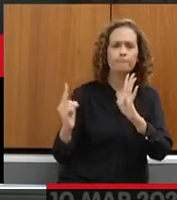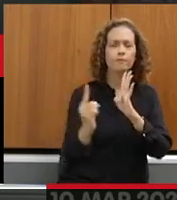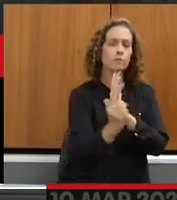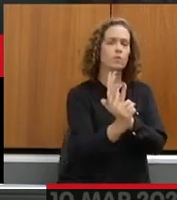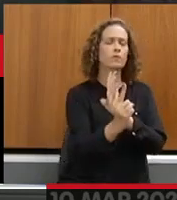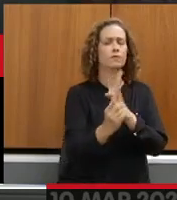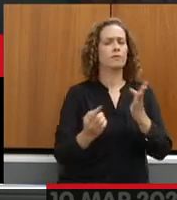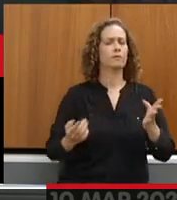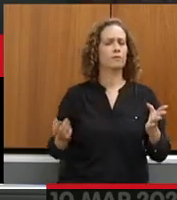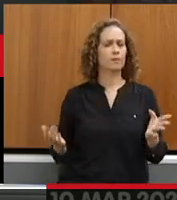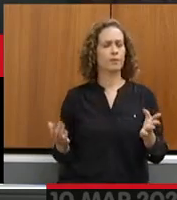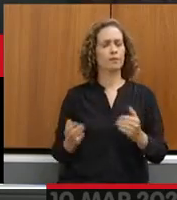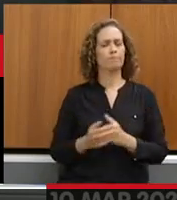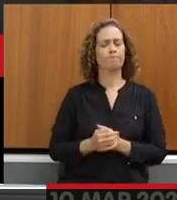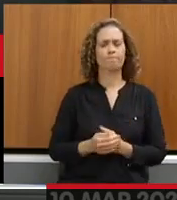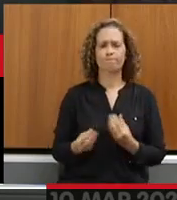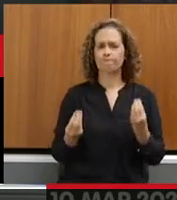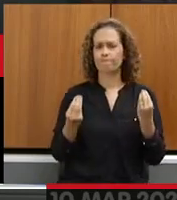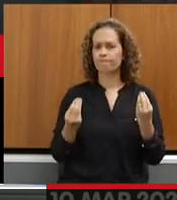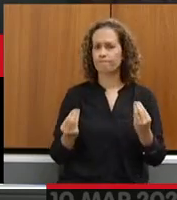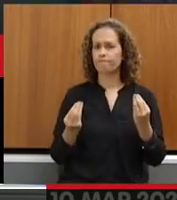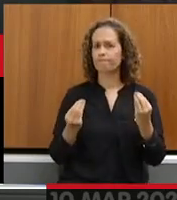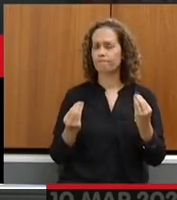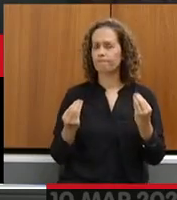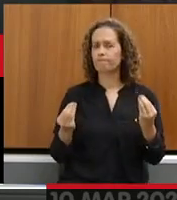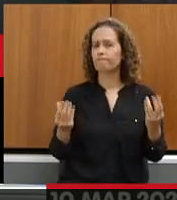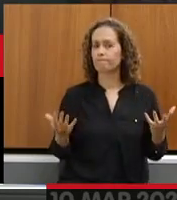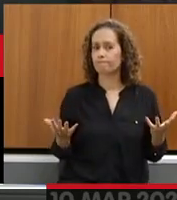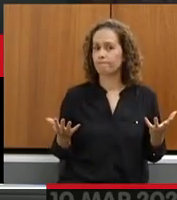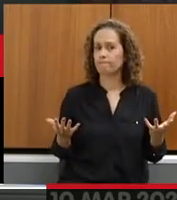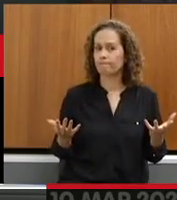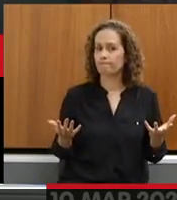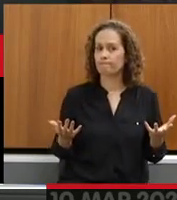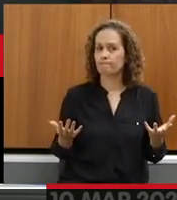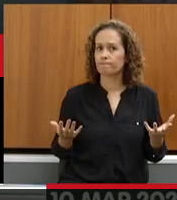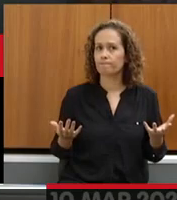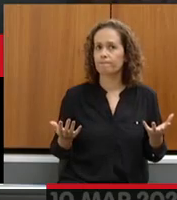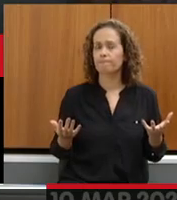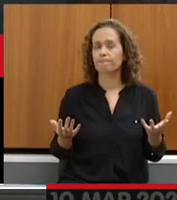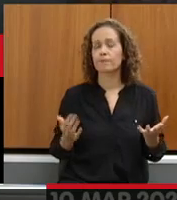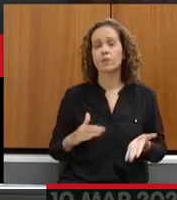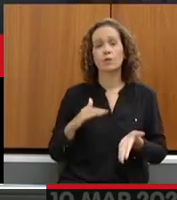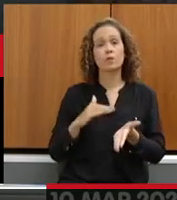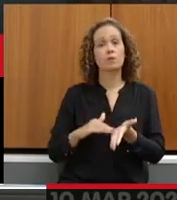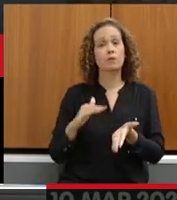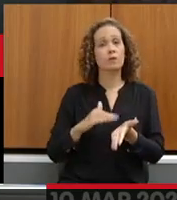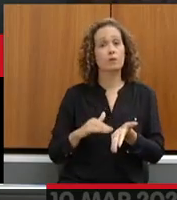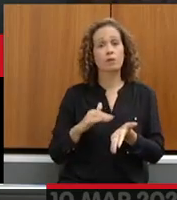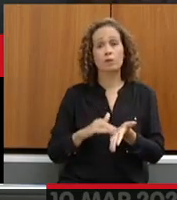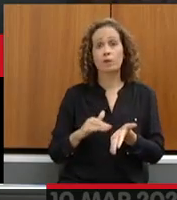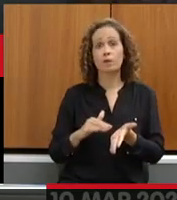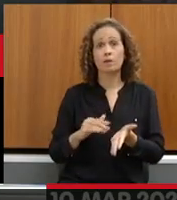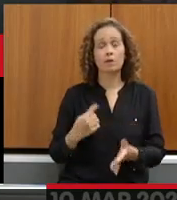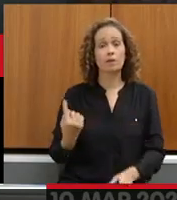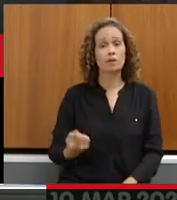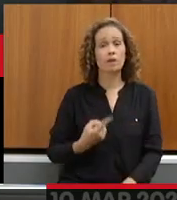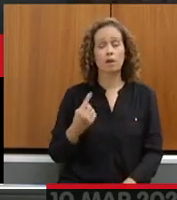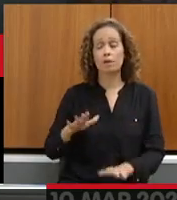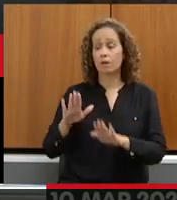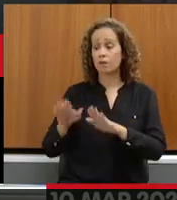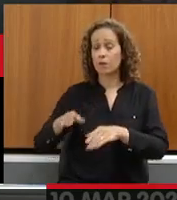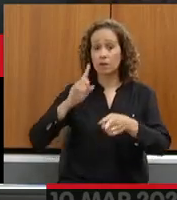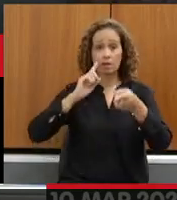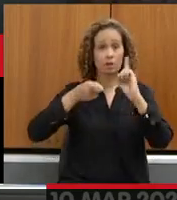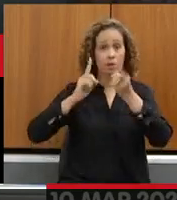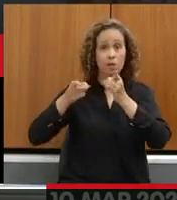e eu acho que eu ir para o Brasil tão grande e o nosso secretário eu não fica na Secretaria de